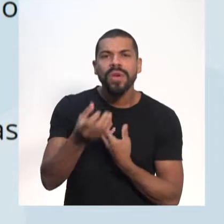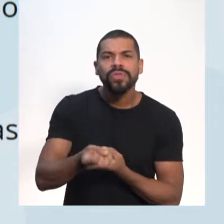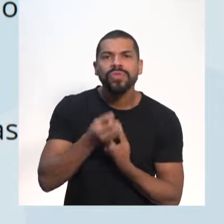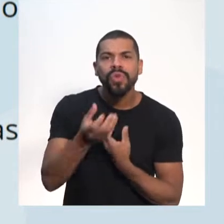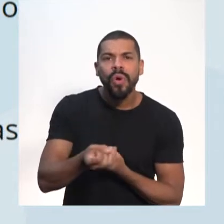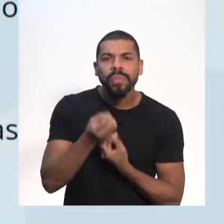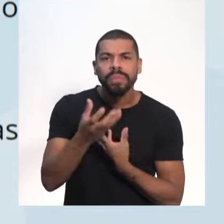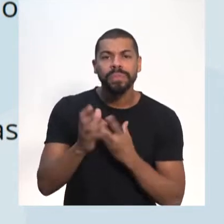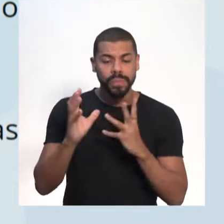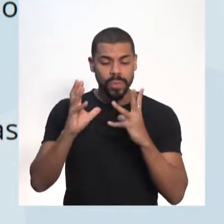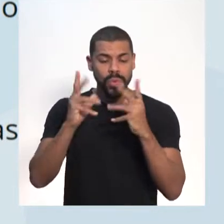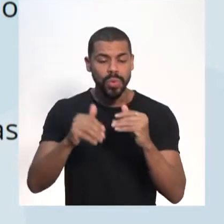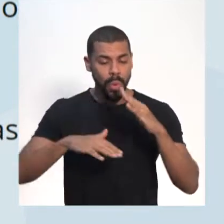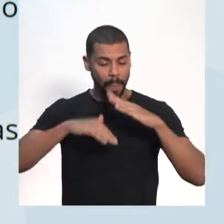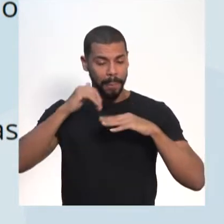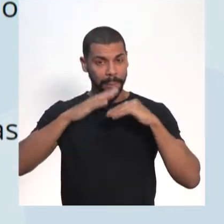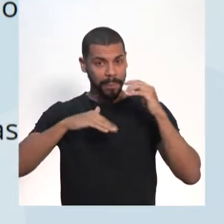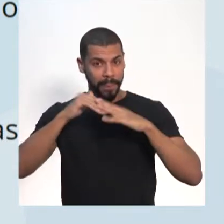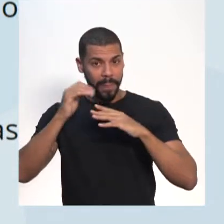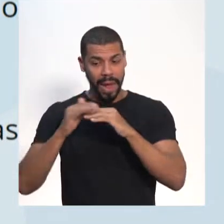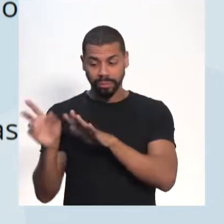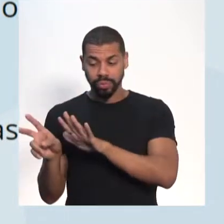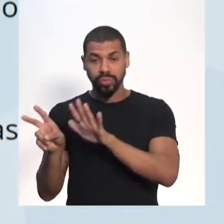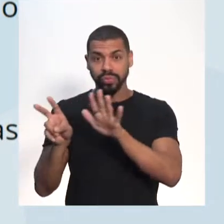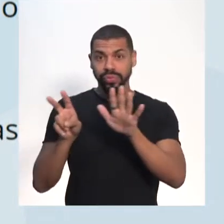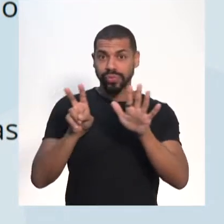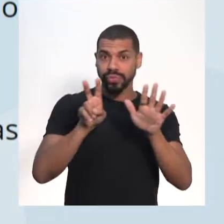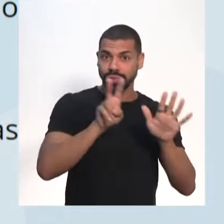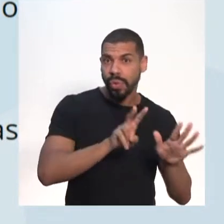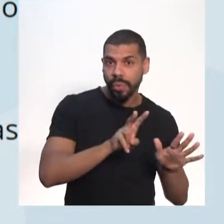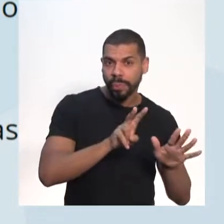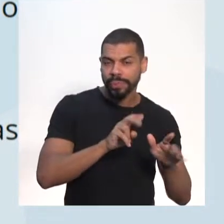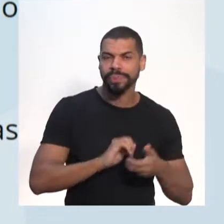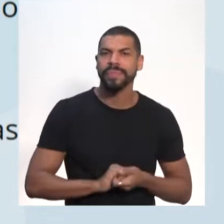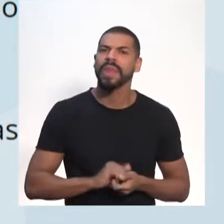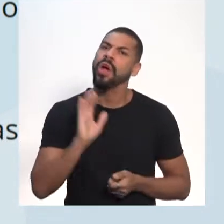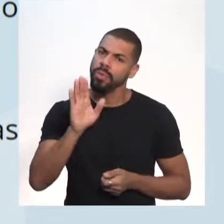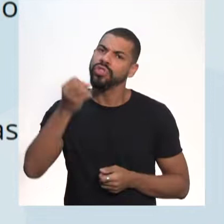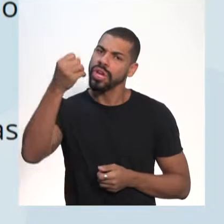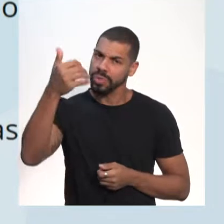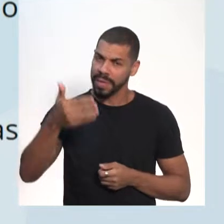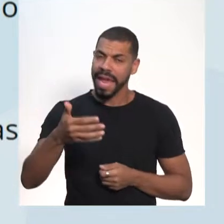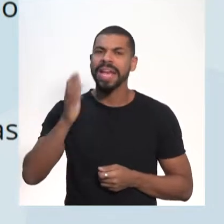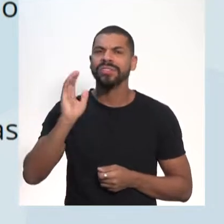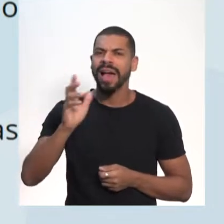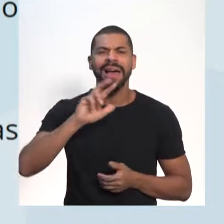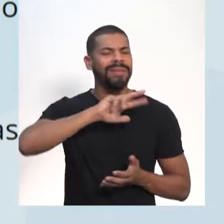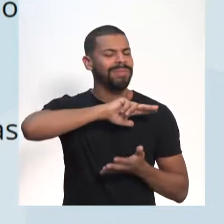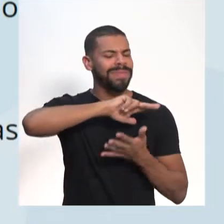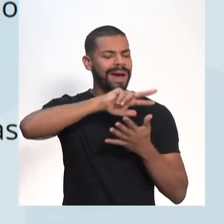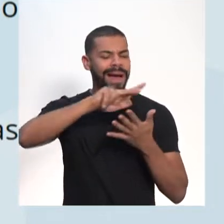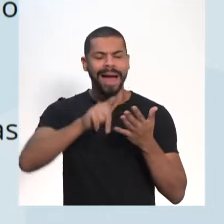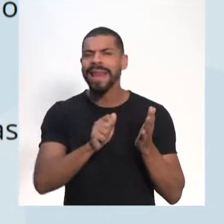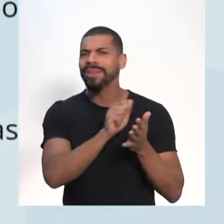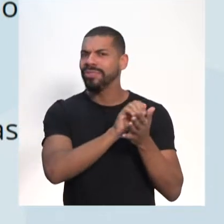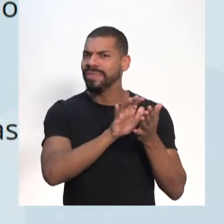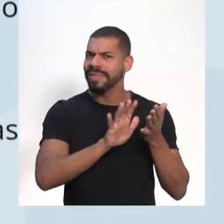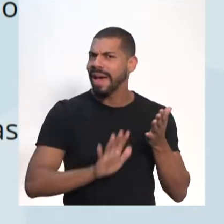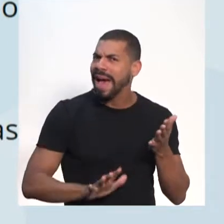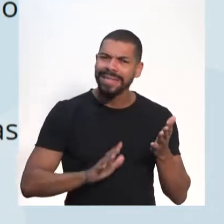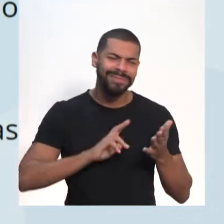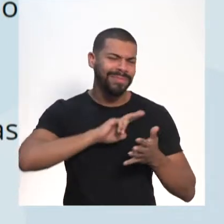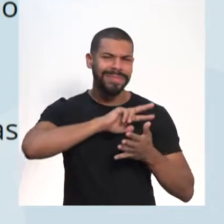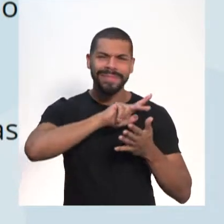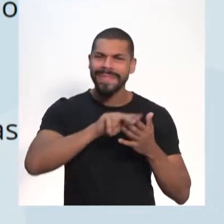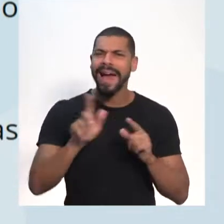orientações que foram desenvolvidas durante a semana de replanejamento. Como eu já mencionei, tivemos várias atividades,